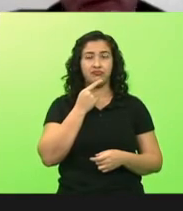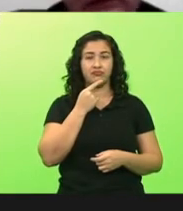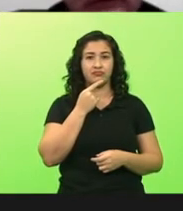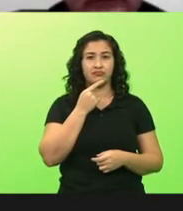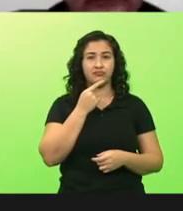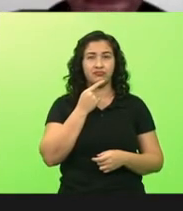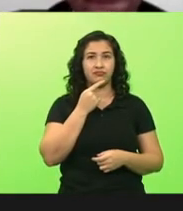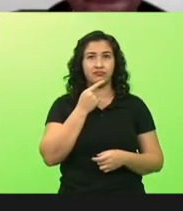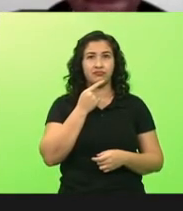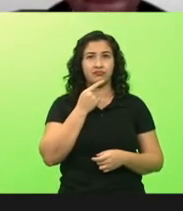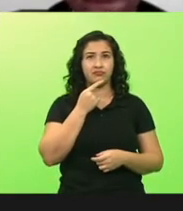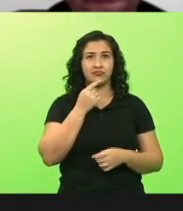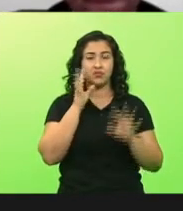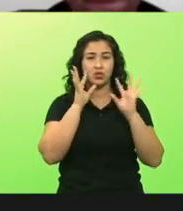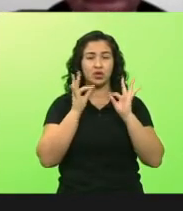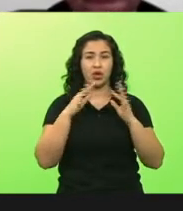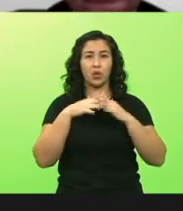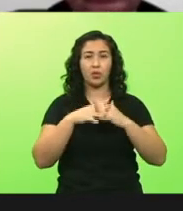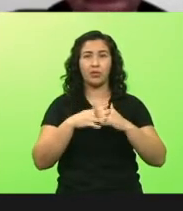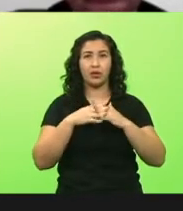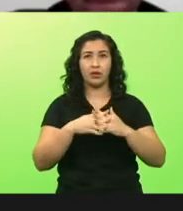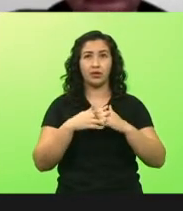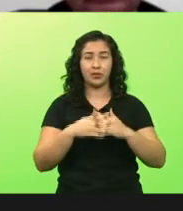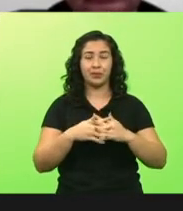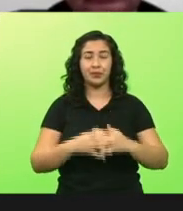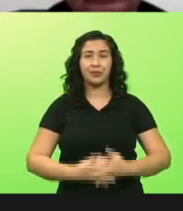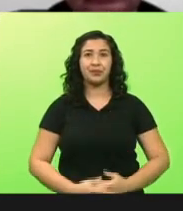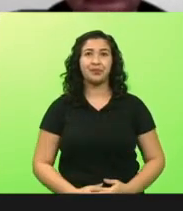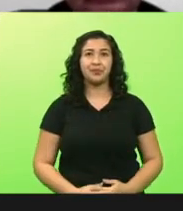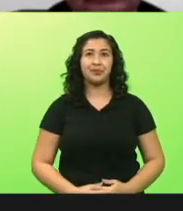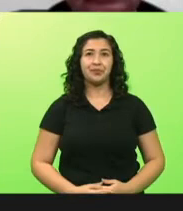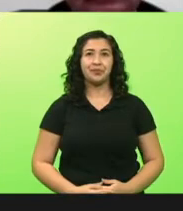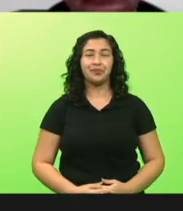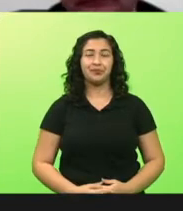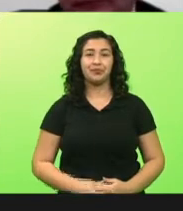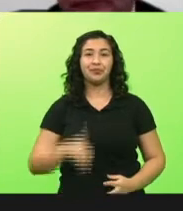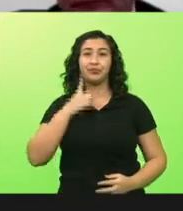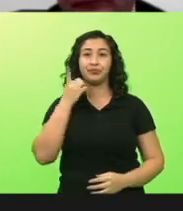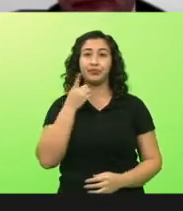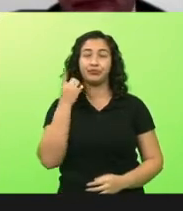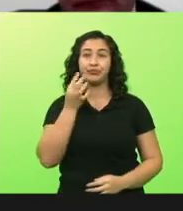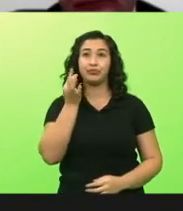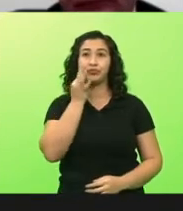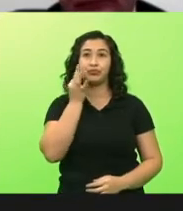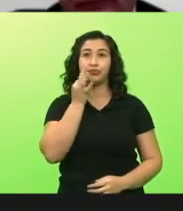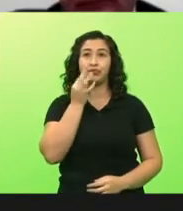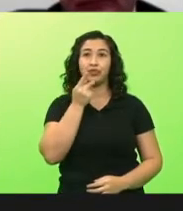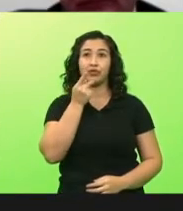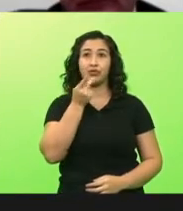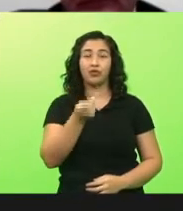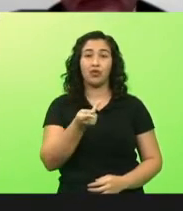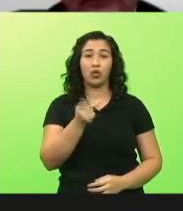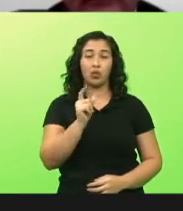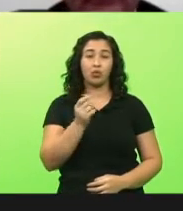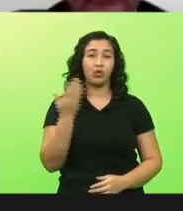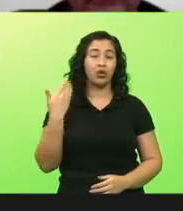Márcio. Deputado Fernando Krelin, que falou há pouco